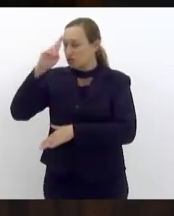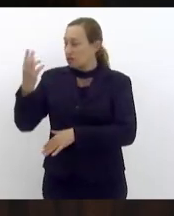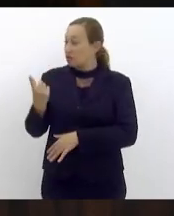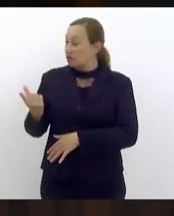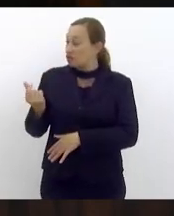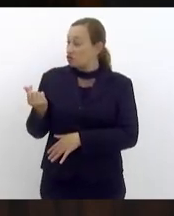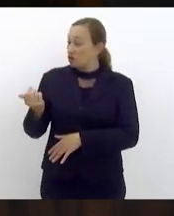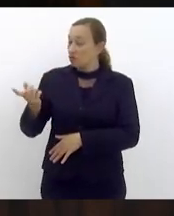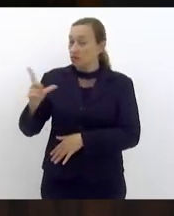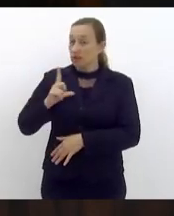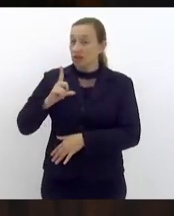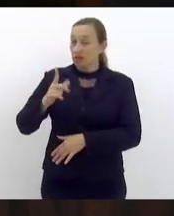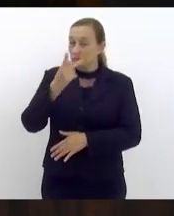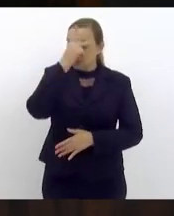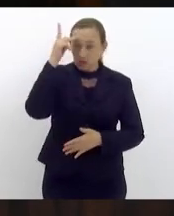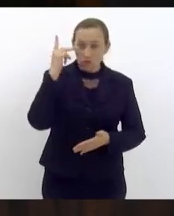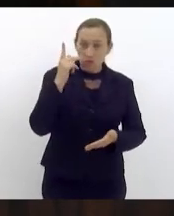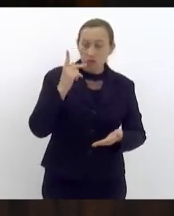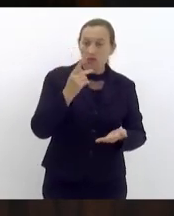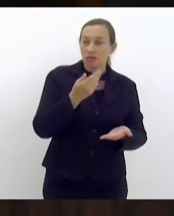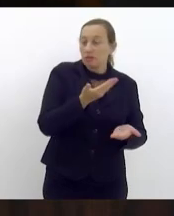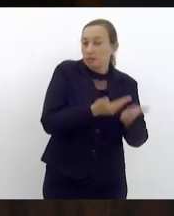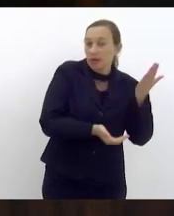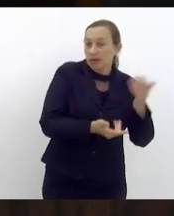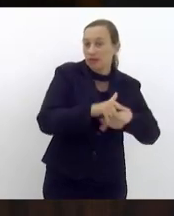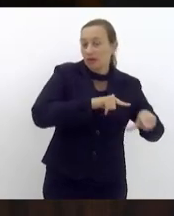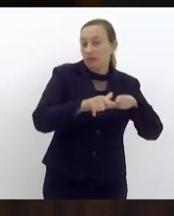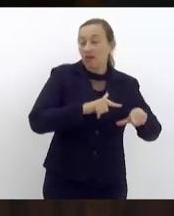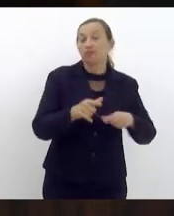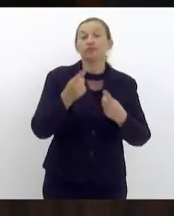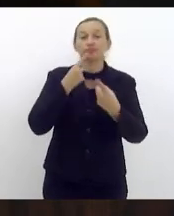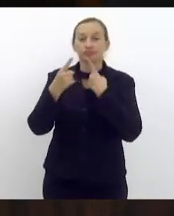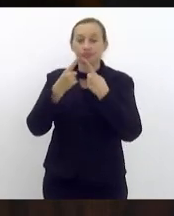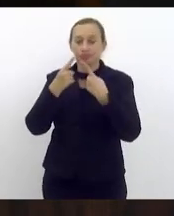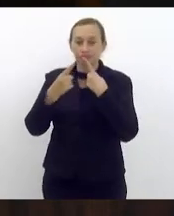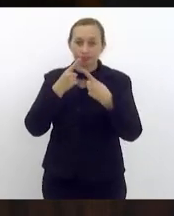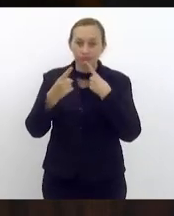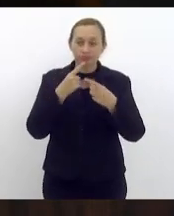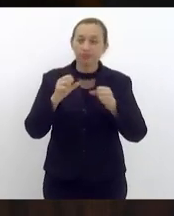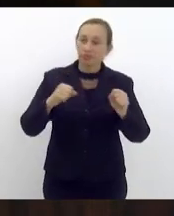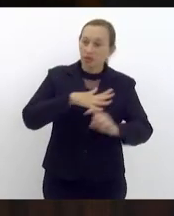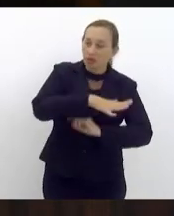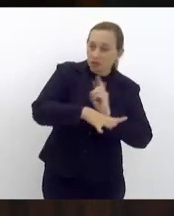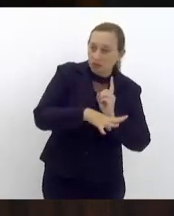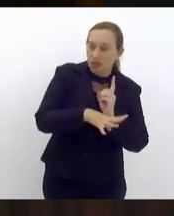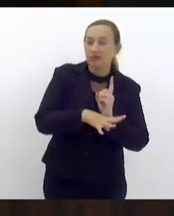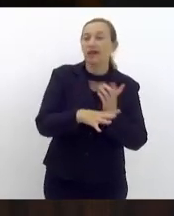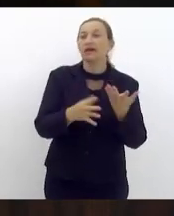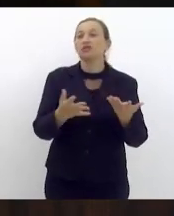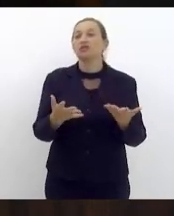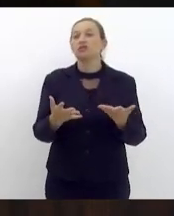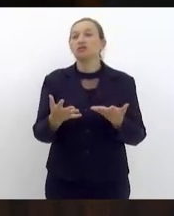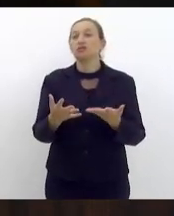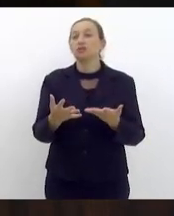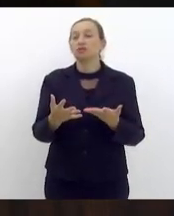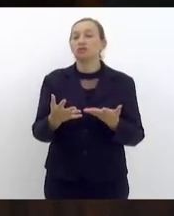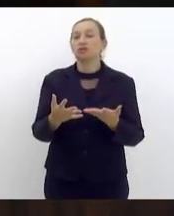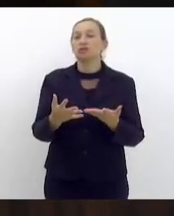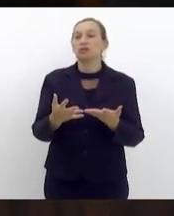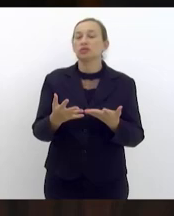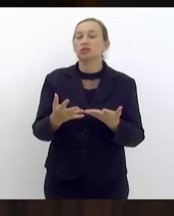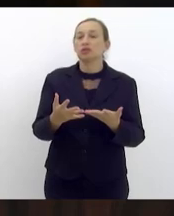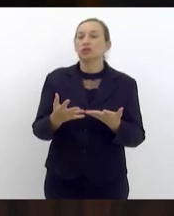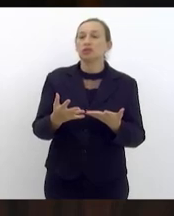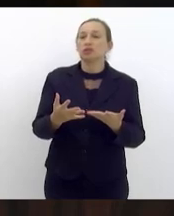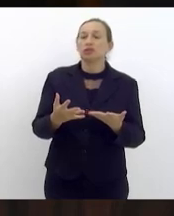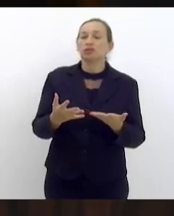então assim a gente tem que tem que debater uma uma sociedade automatizada